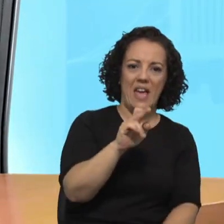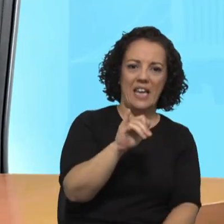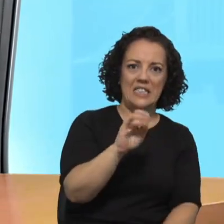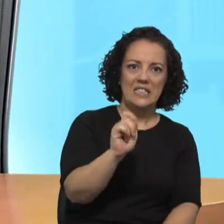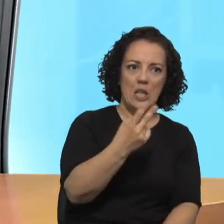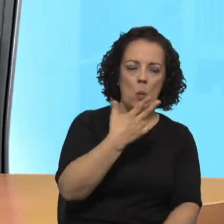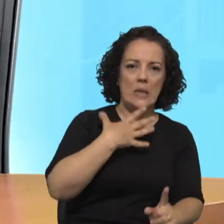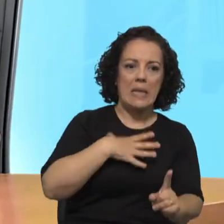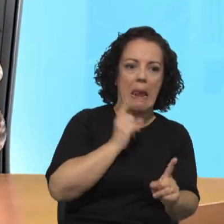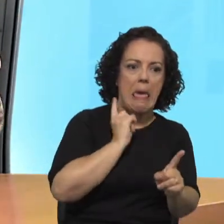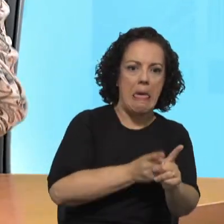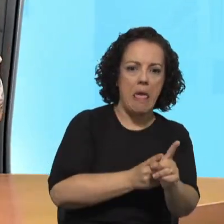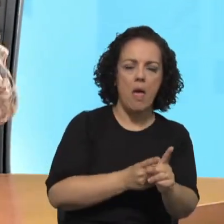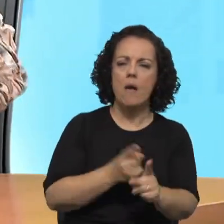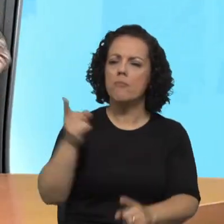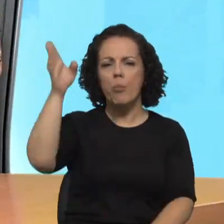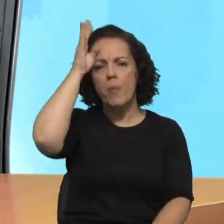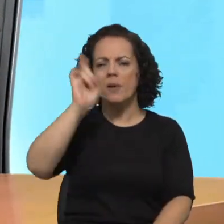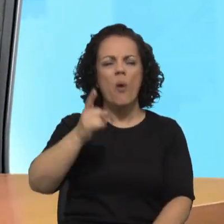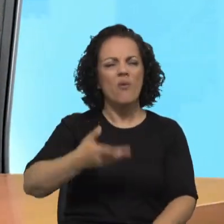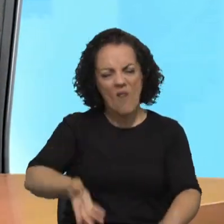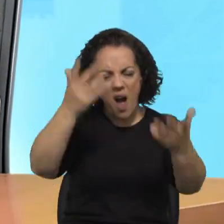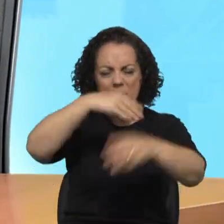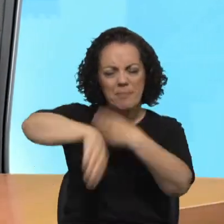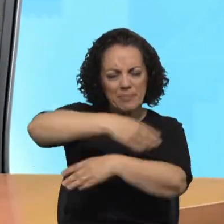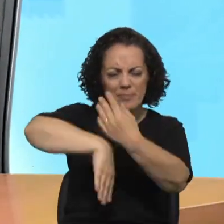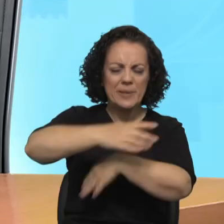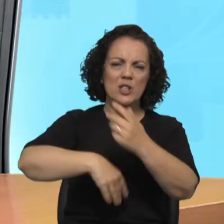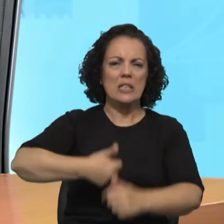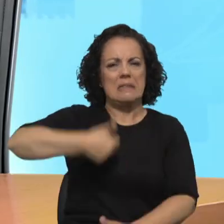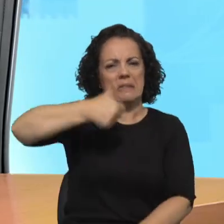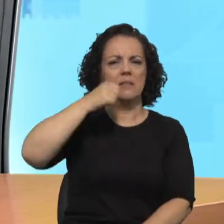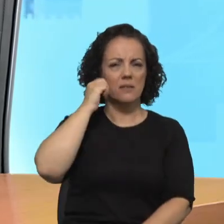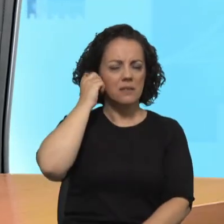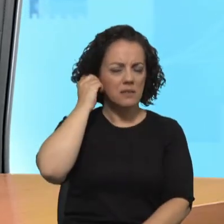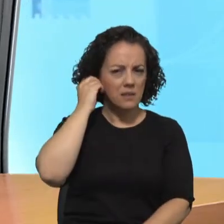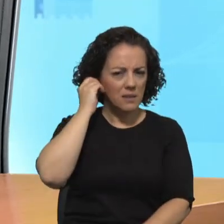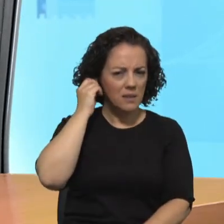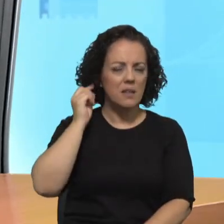não é? E o Papa gosta desta, façam barulho, mexam, mais vale uma